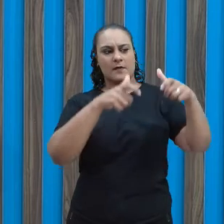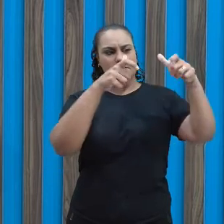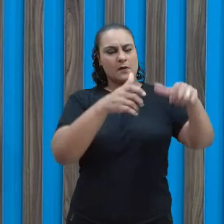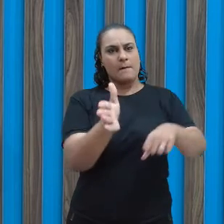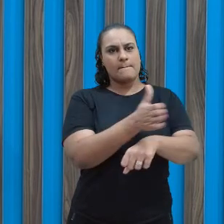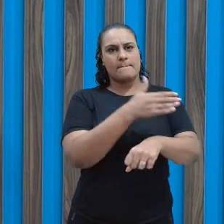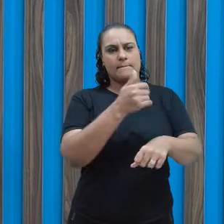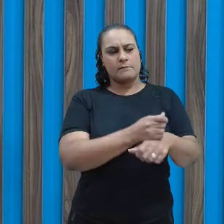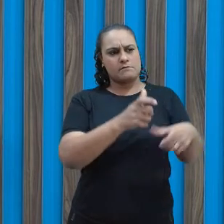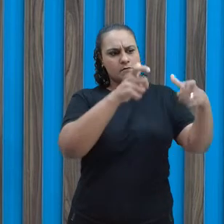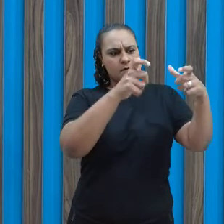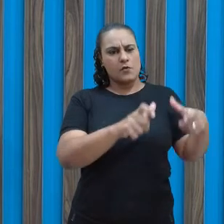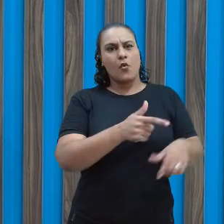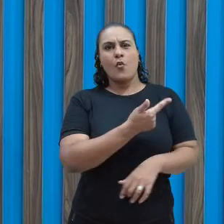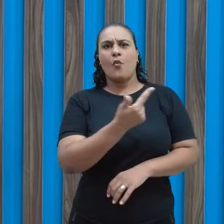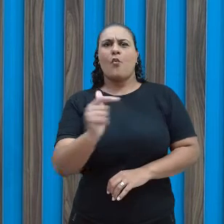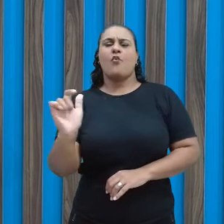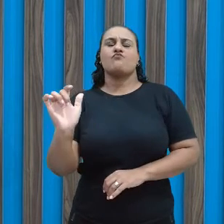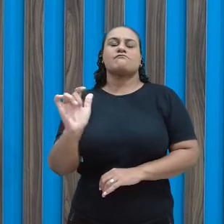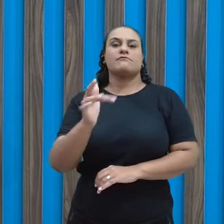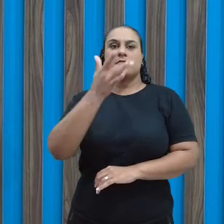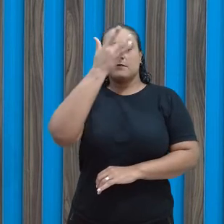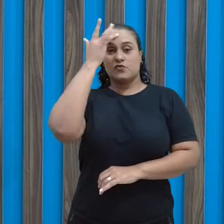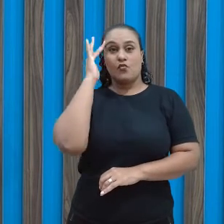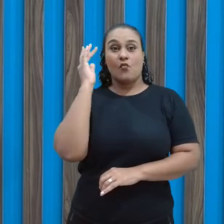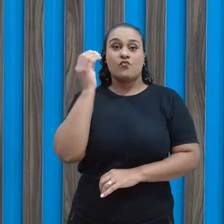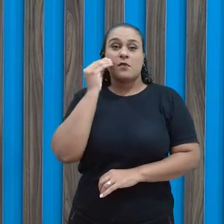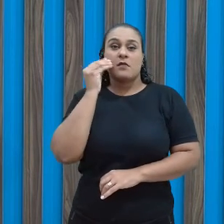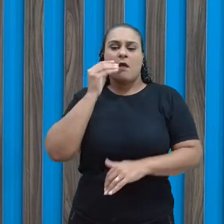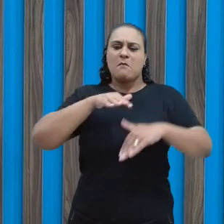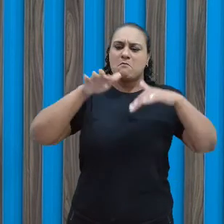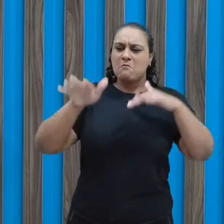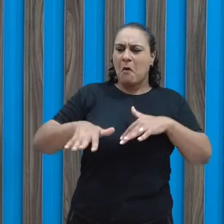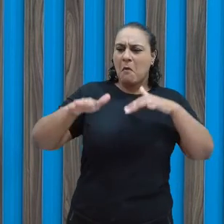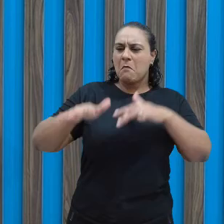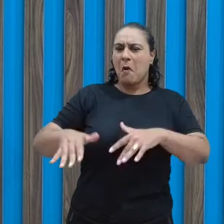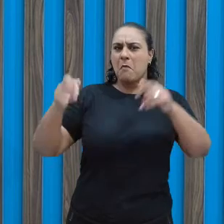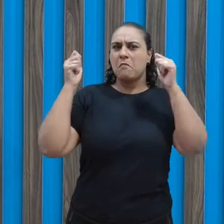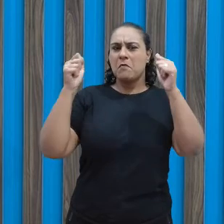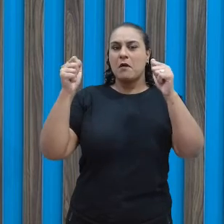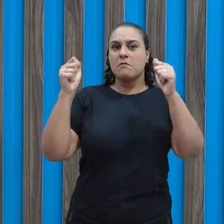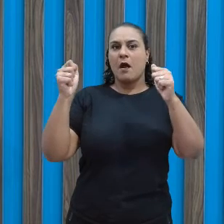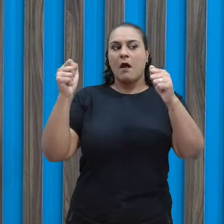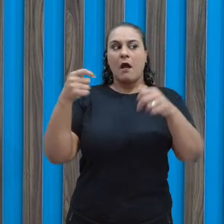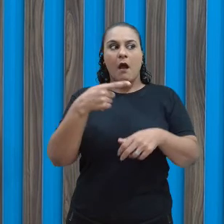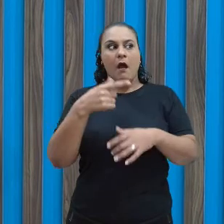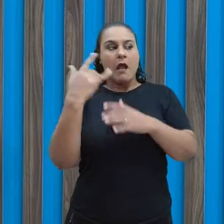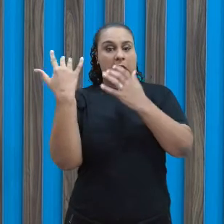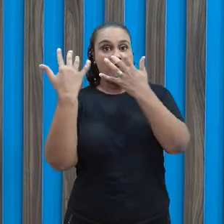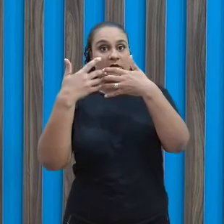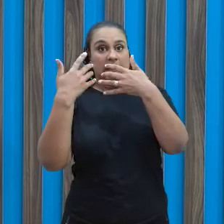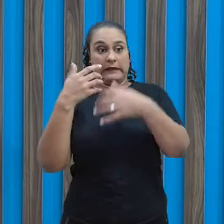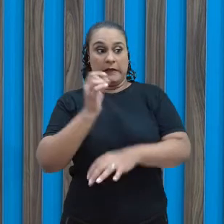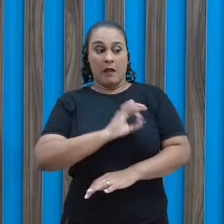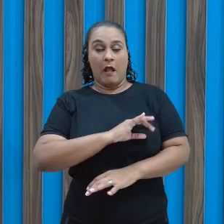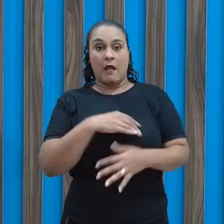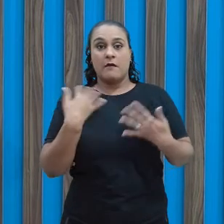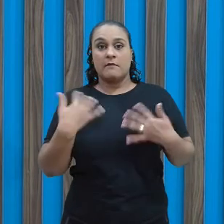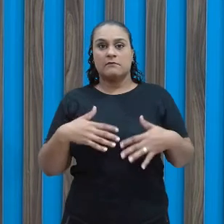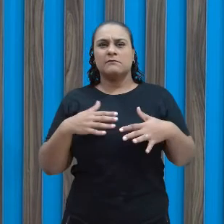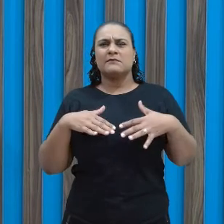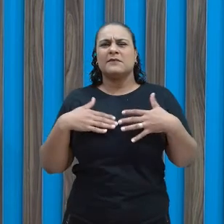outras pessoas que tentassem a revolução não conseguissem. Então, pensar nessa questão de justiça